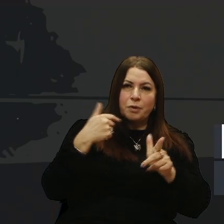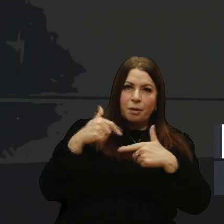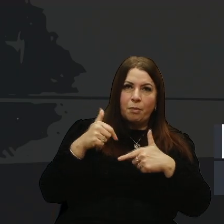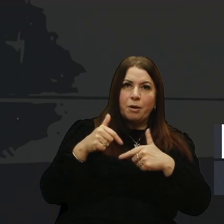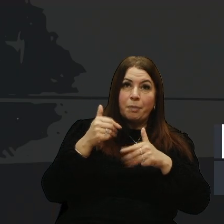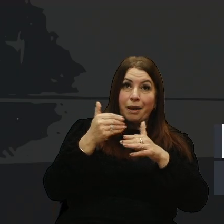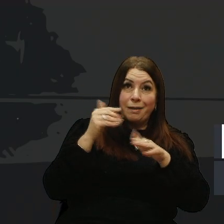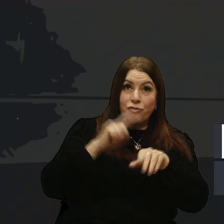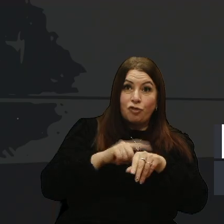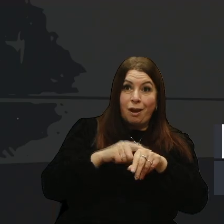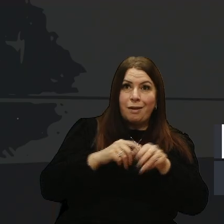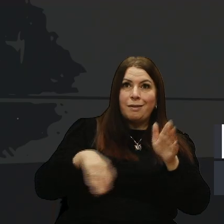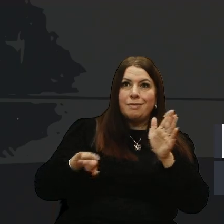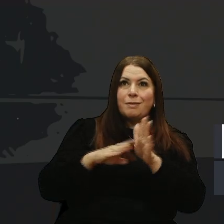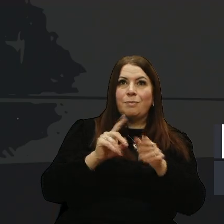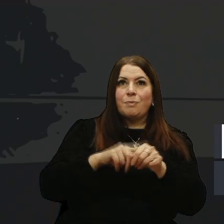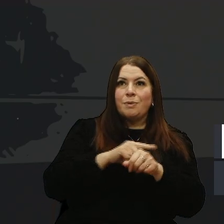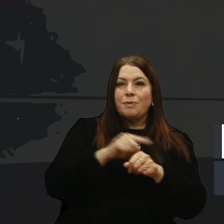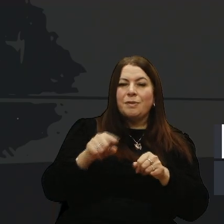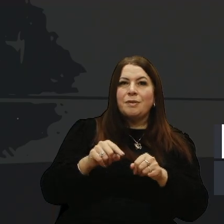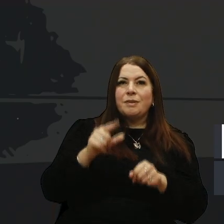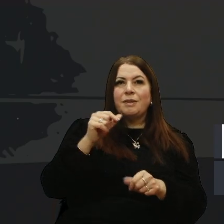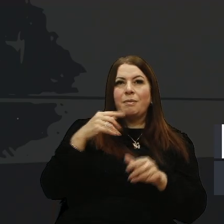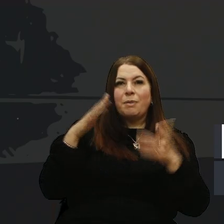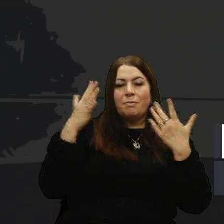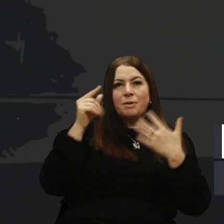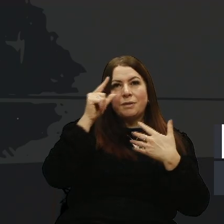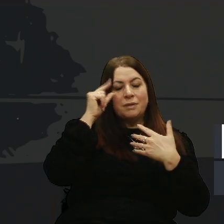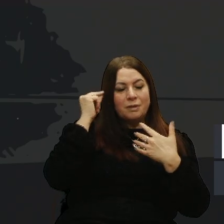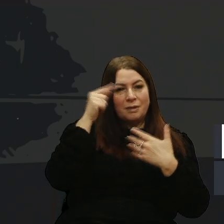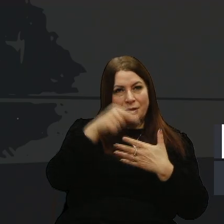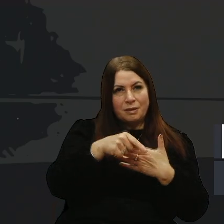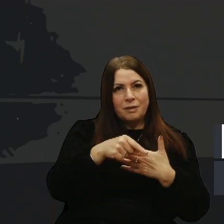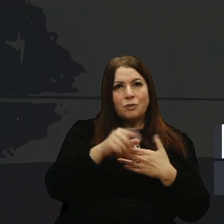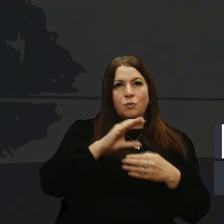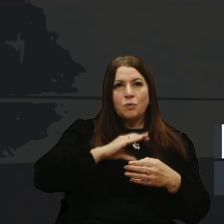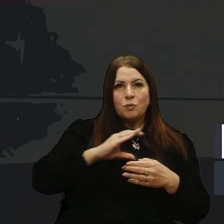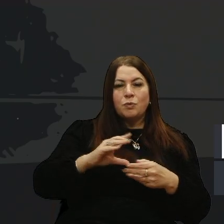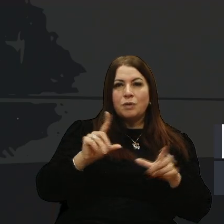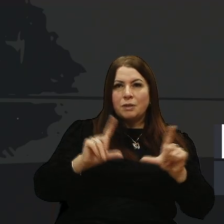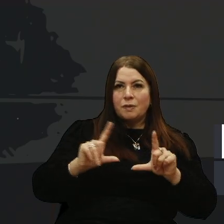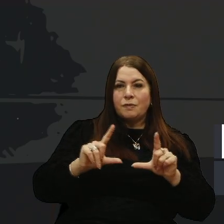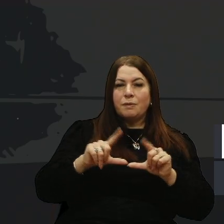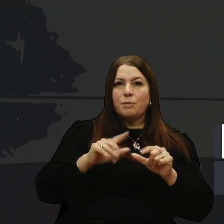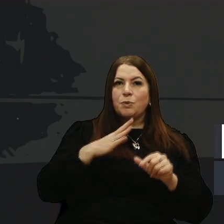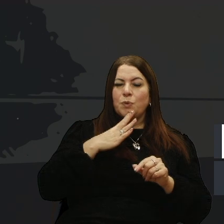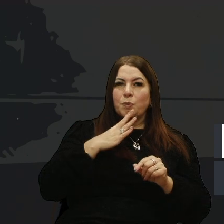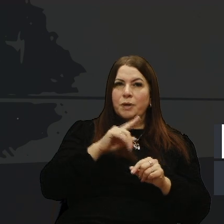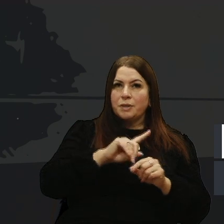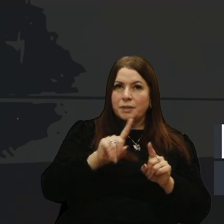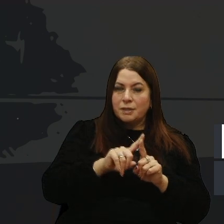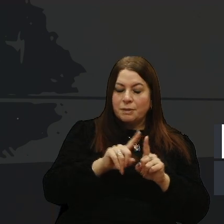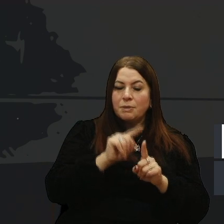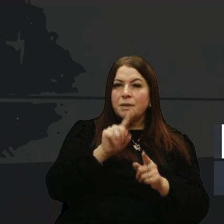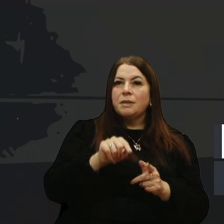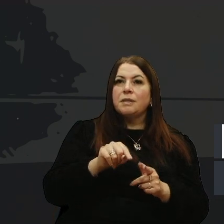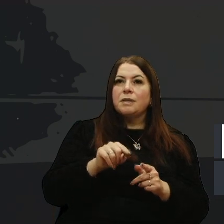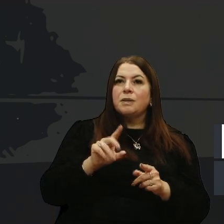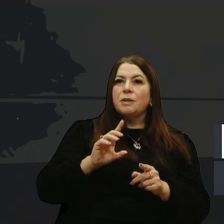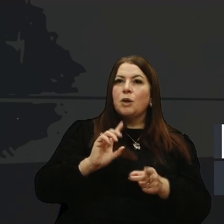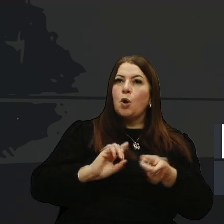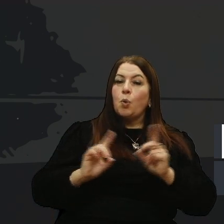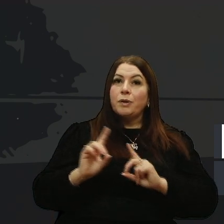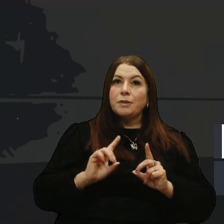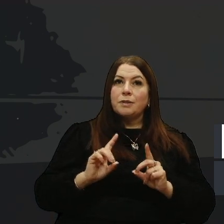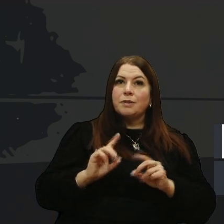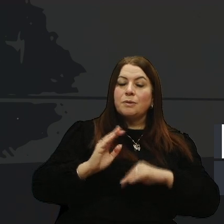chegar até esse momento. Parabenizar a Caroellen, coordenadora da TV aqui da Câmara de Caxias do Sul. Para quem não conhece também, ela coordenou